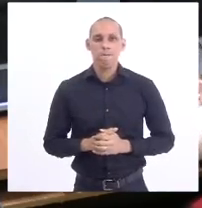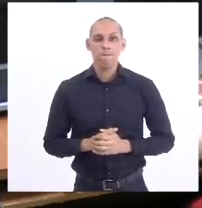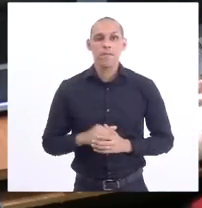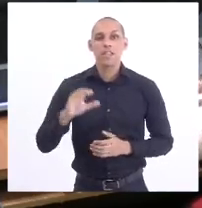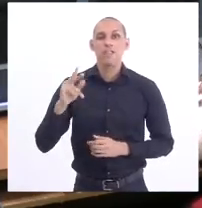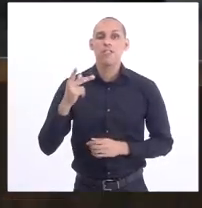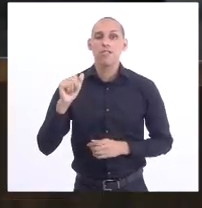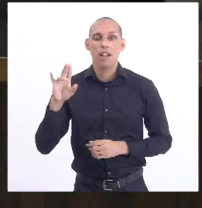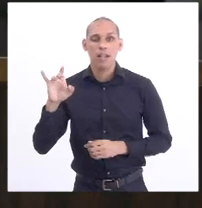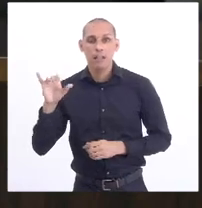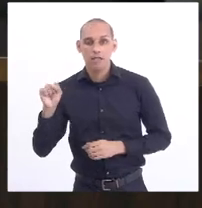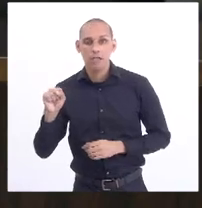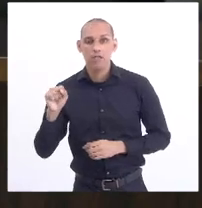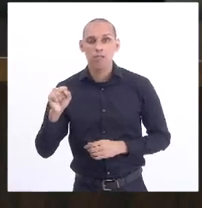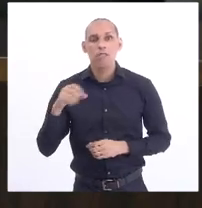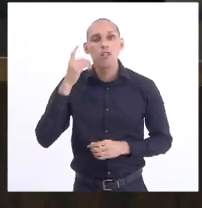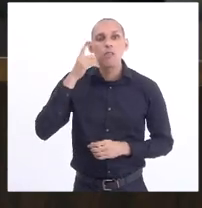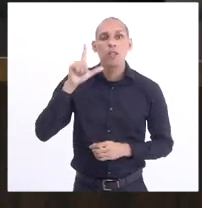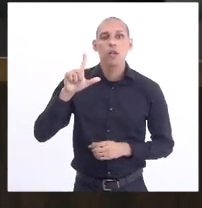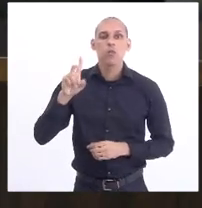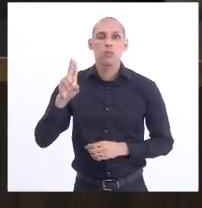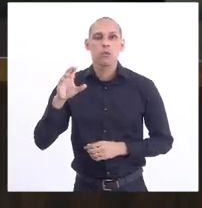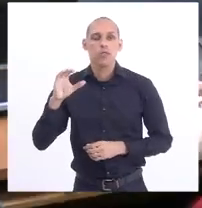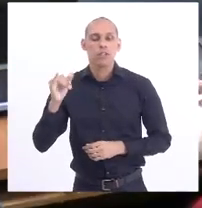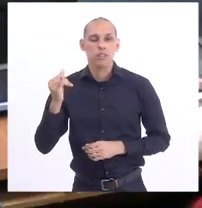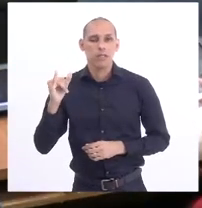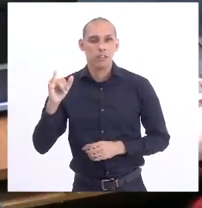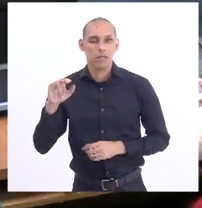Charles Batista, deputada Lucinha.